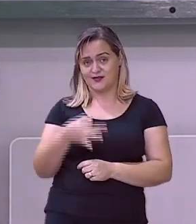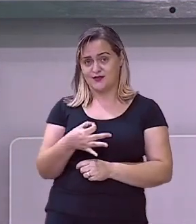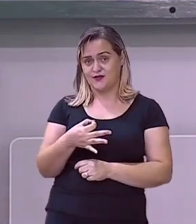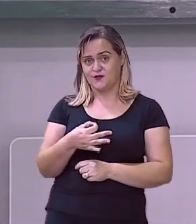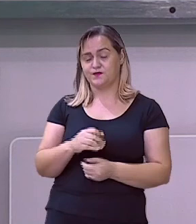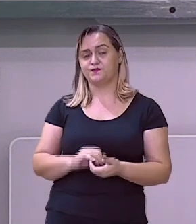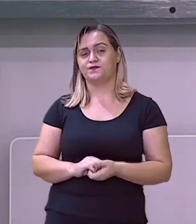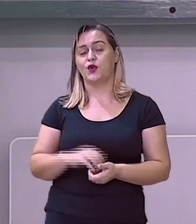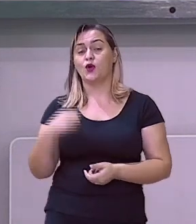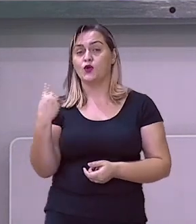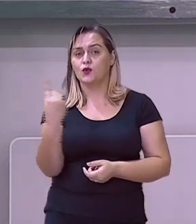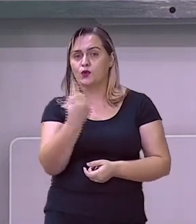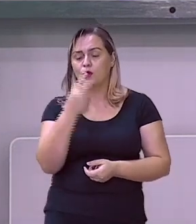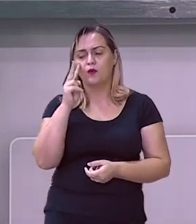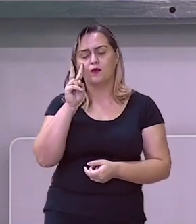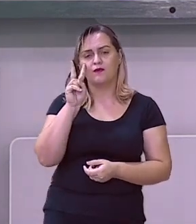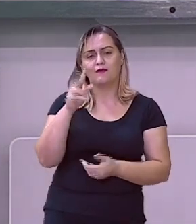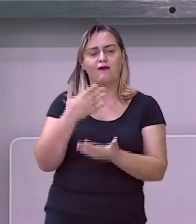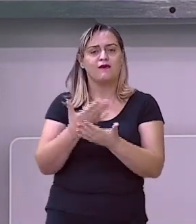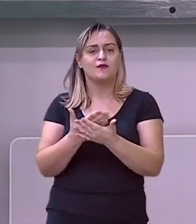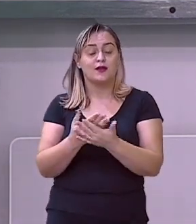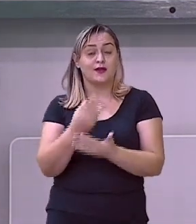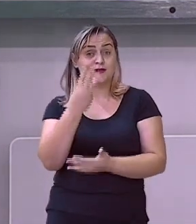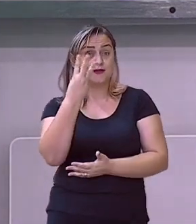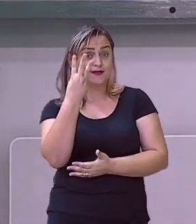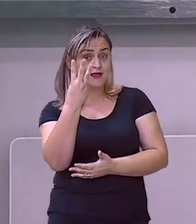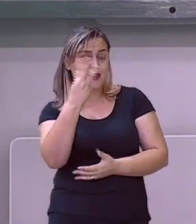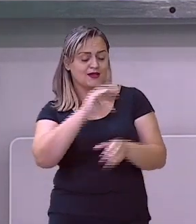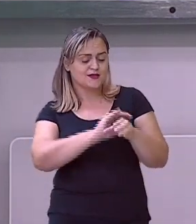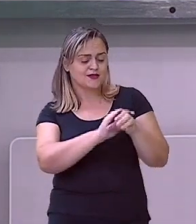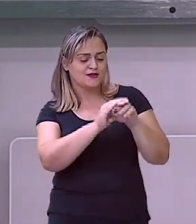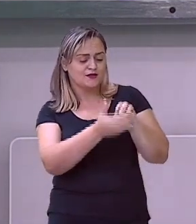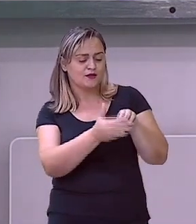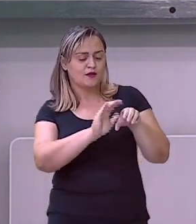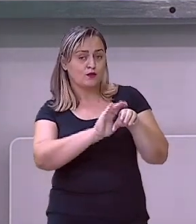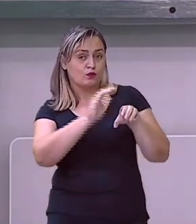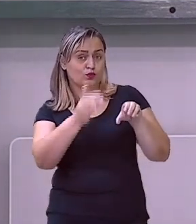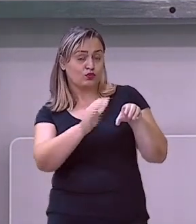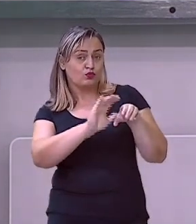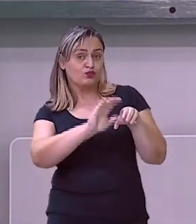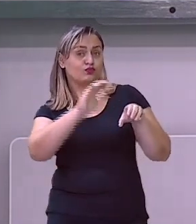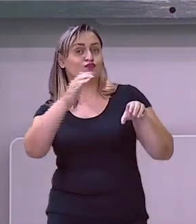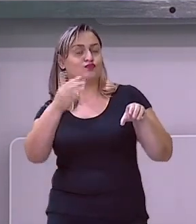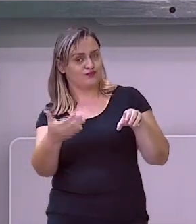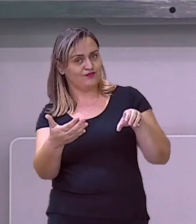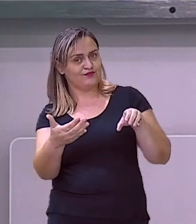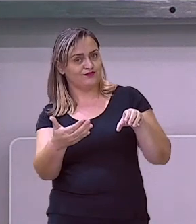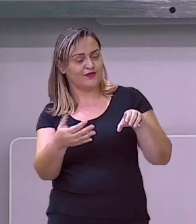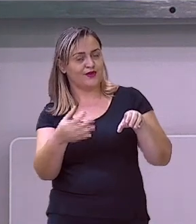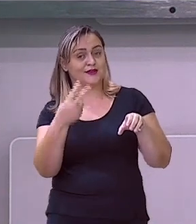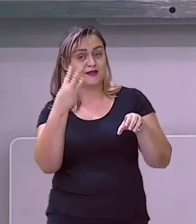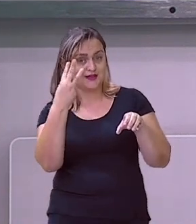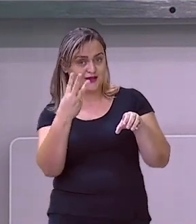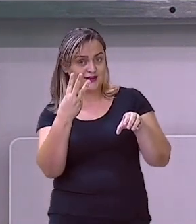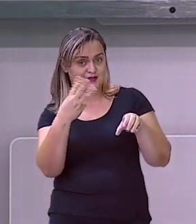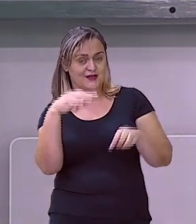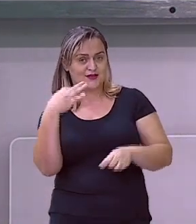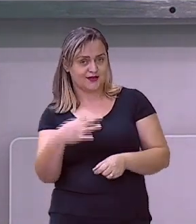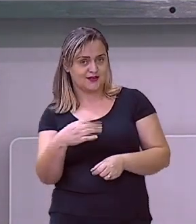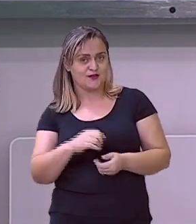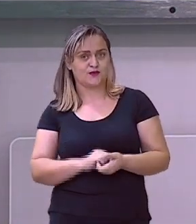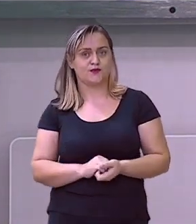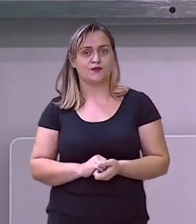sobre 3 camadas externas da Terra. Então, as esferas do planeta Terra.